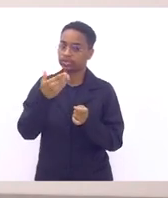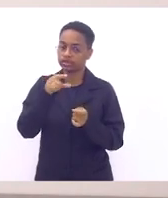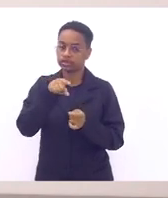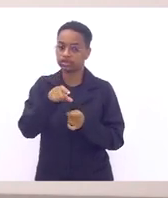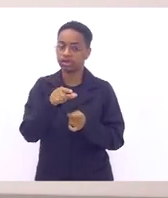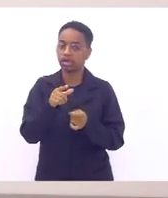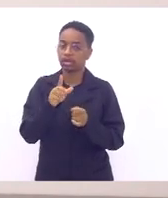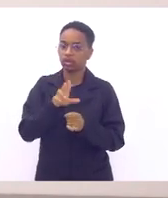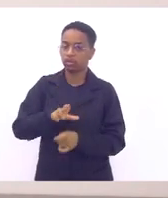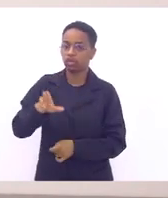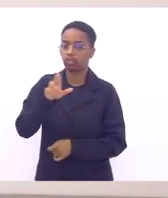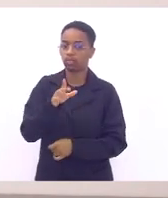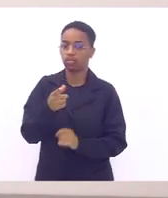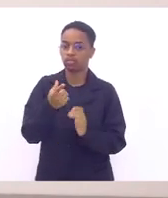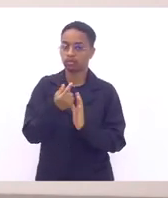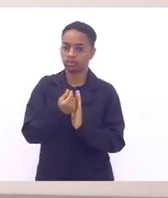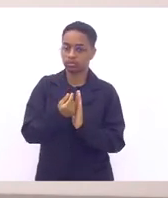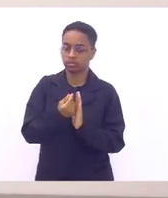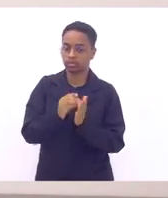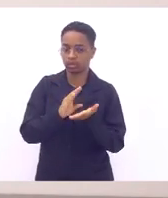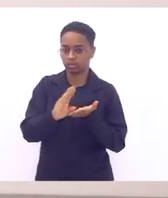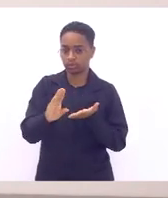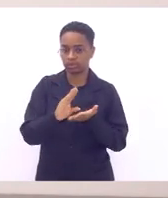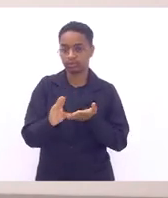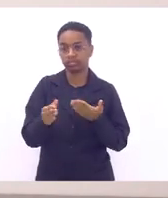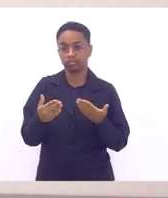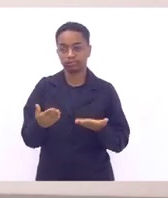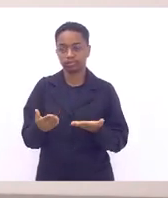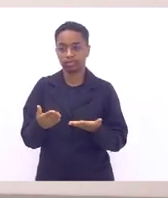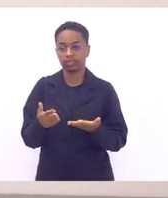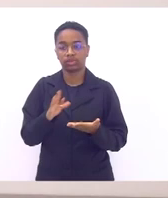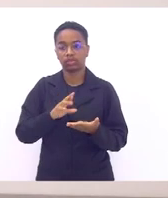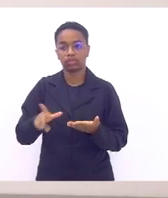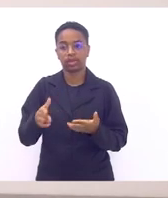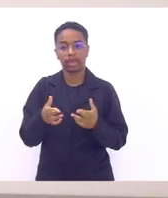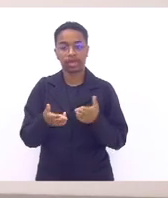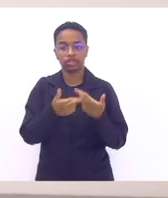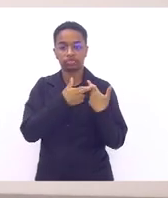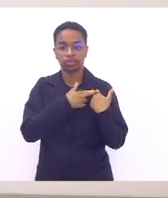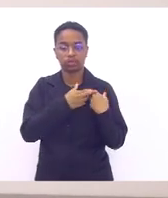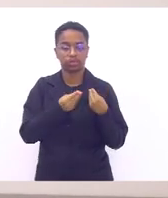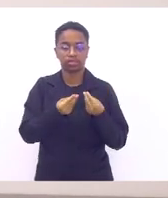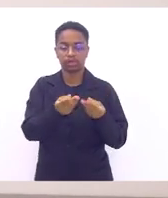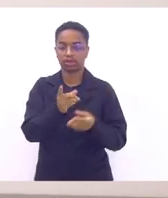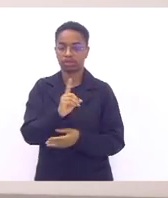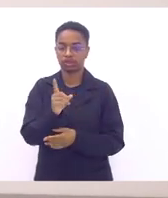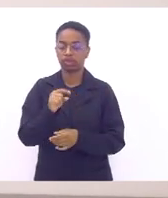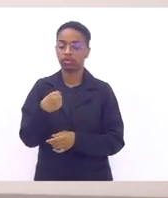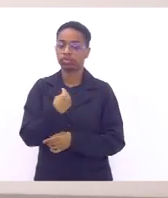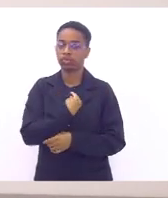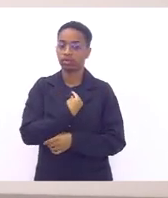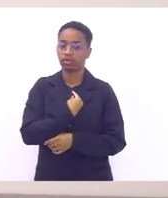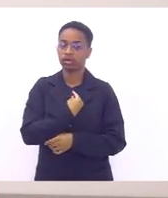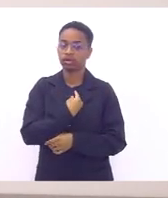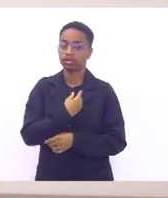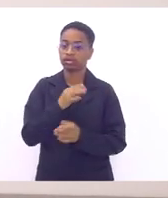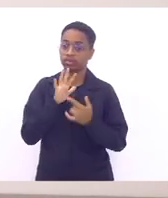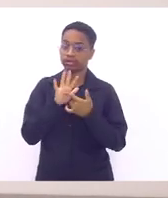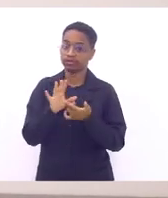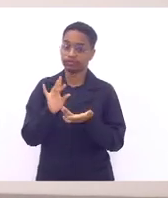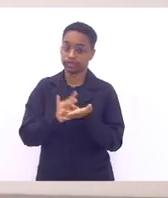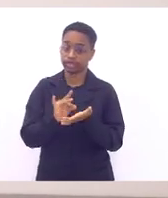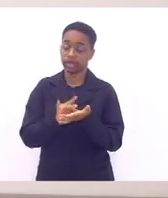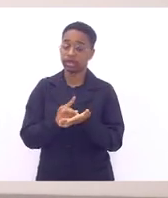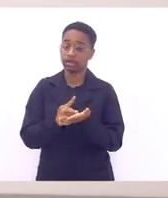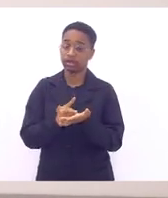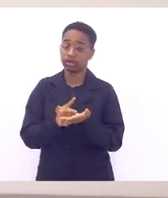a SES quanto os municípios. Isso não é uma transferência de responsabilidade para os municípios. A gente só está dizendo que, de fato, o que caberia a